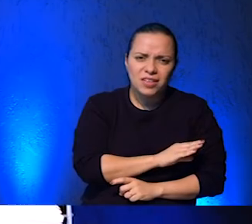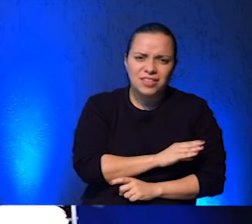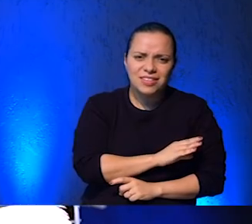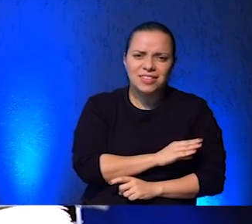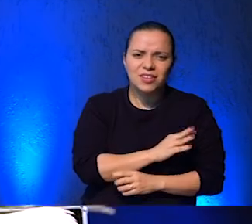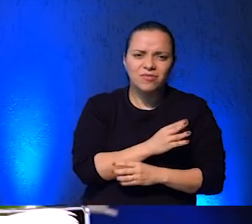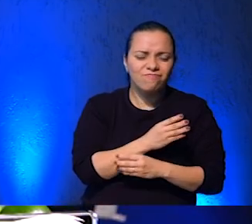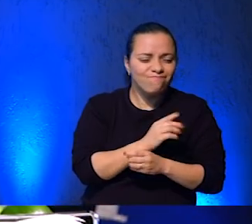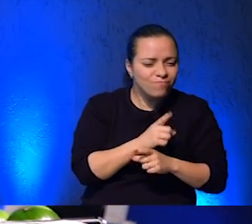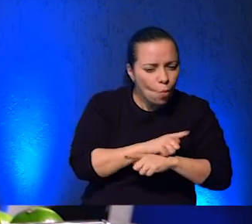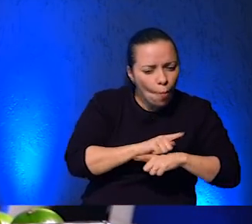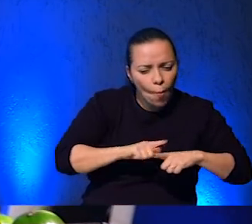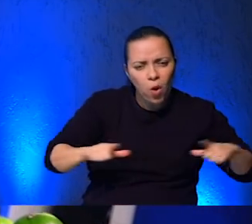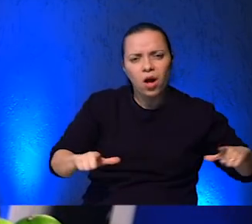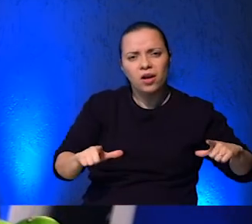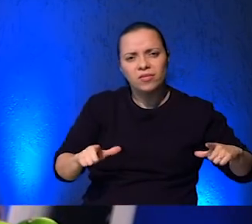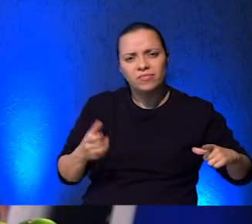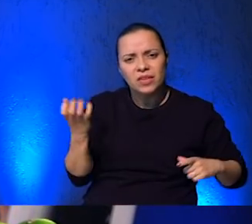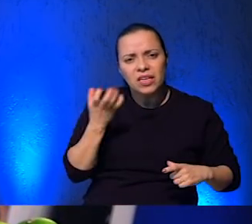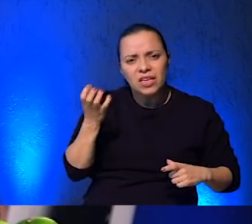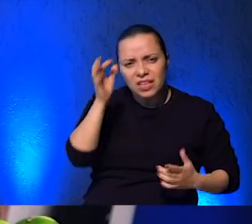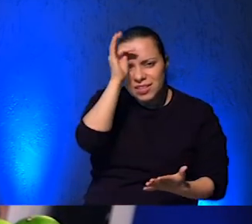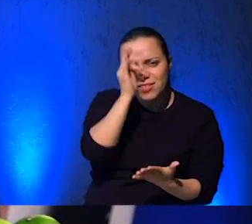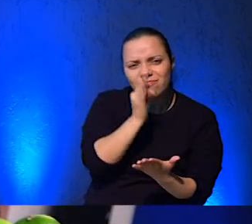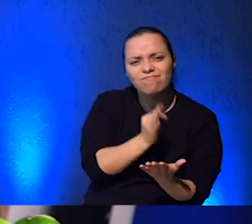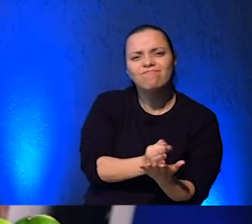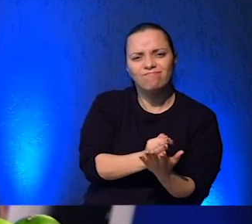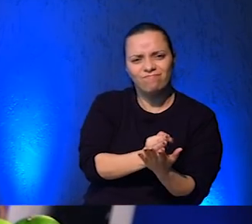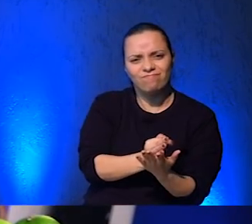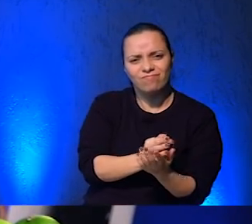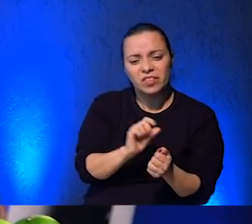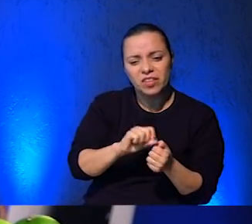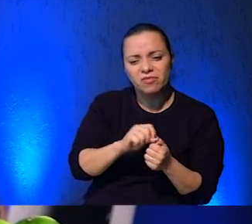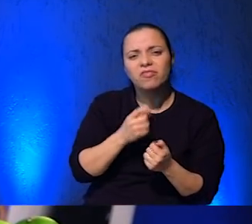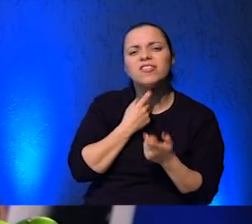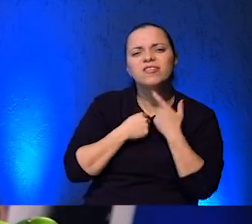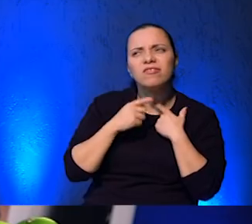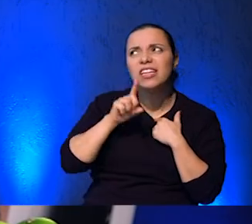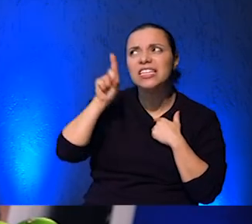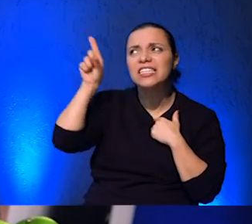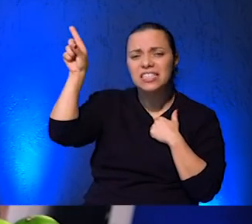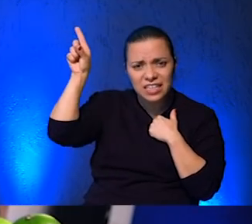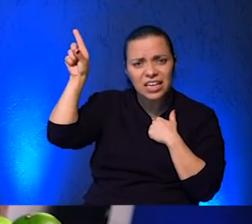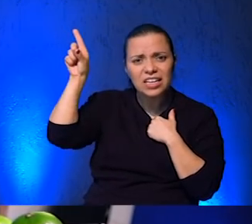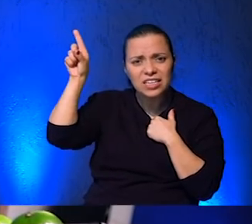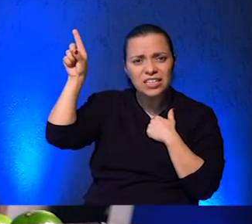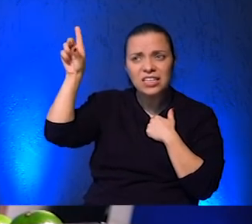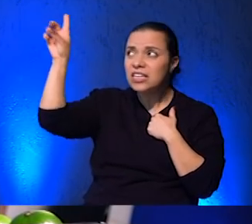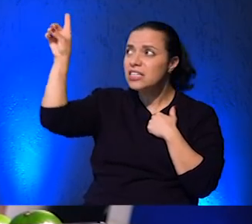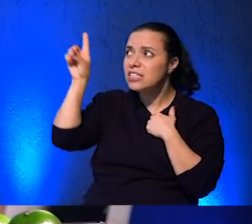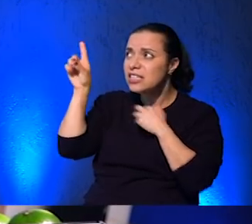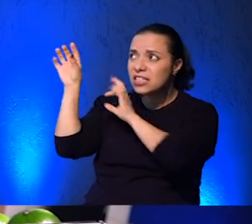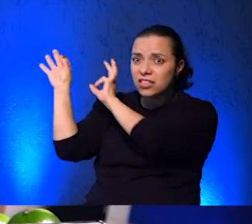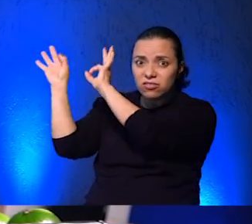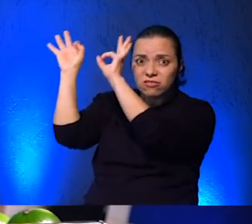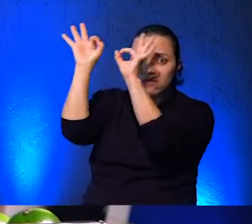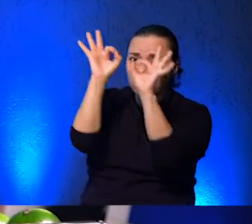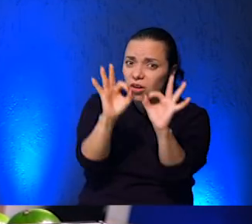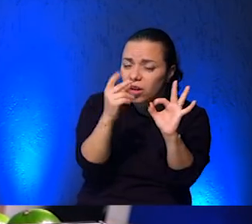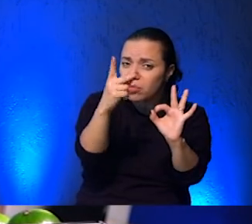agora uma pessoa que está buscando a ele uma pessoa que tá fazendo as coisas da maneira certa é uma pessoa que não